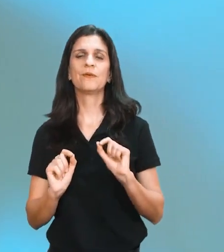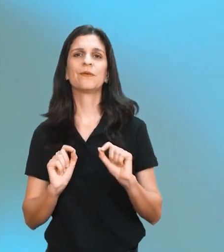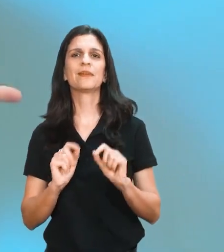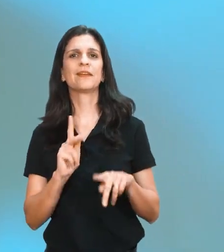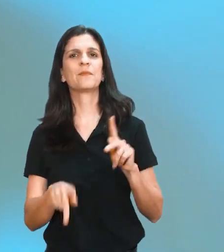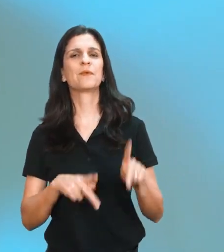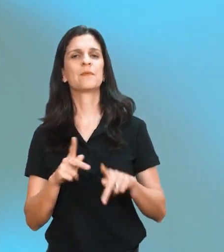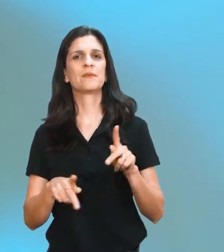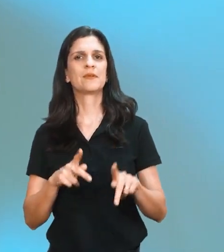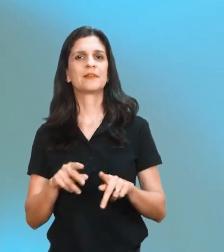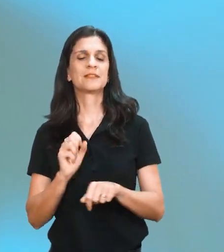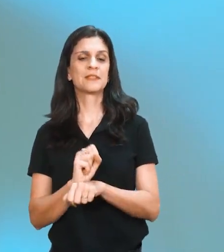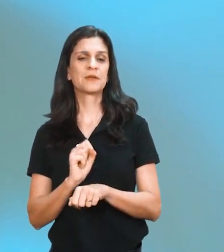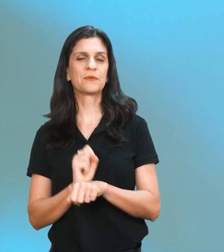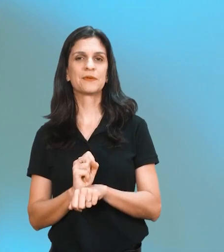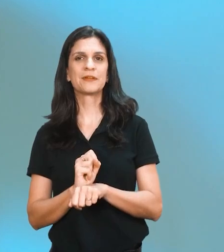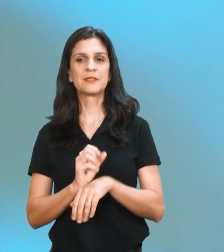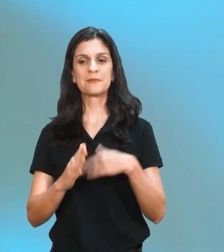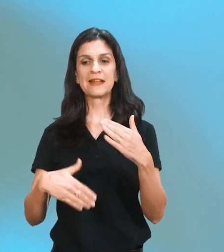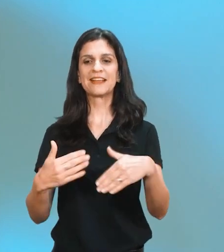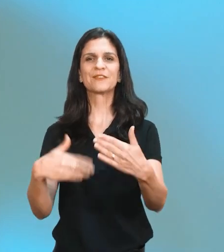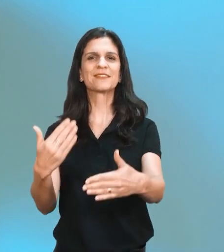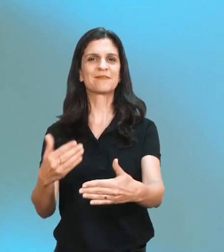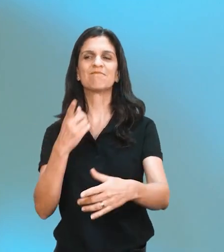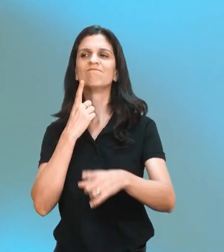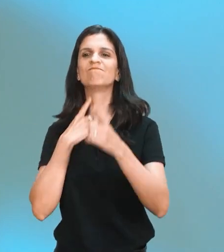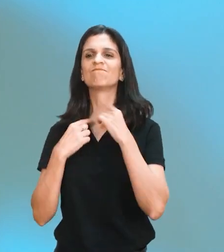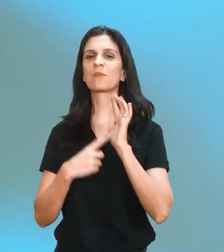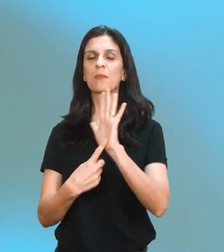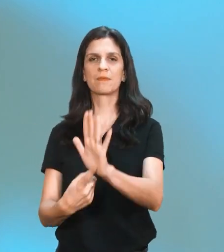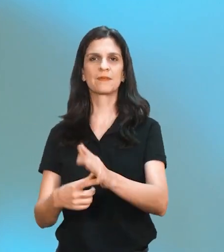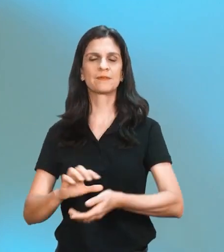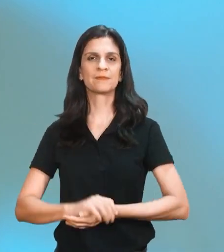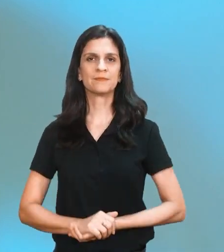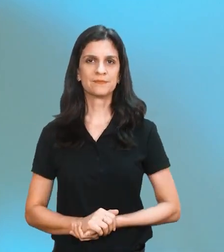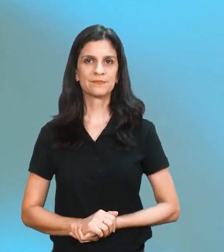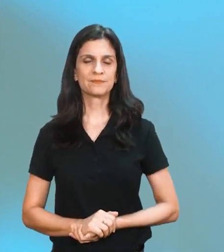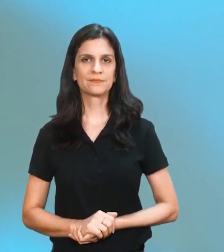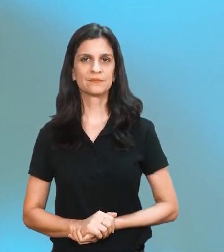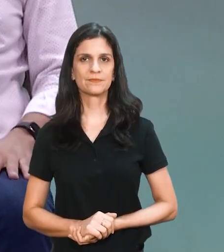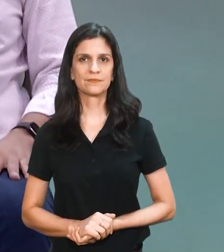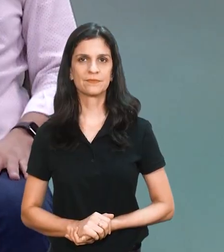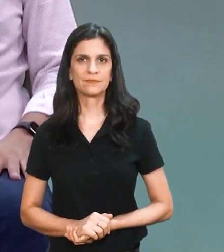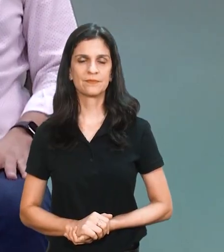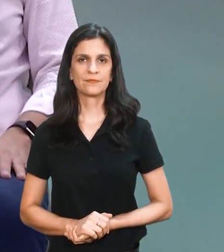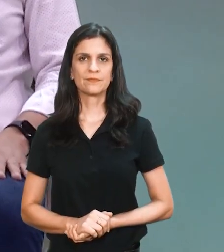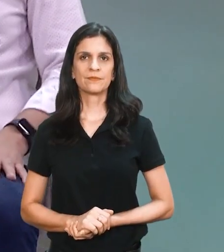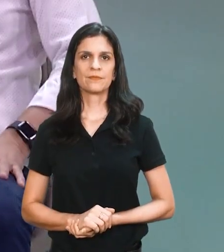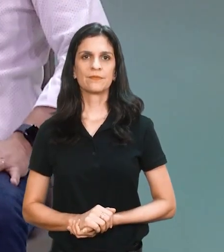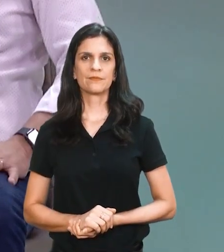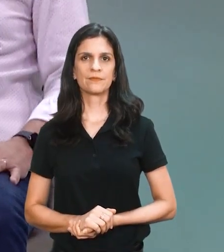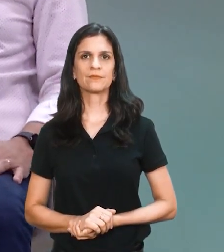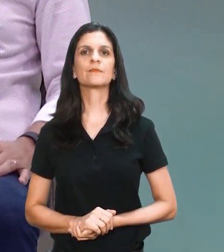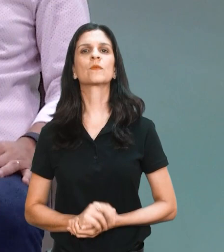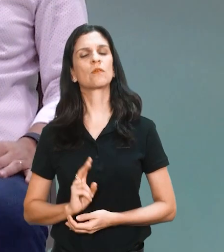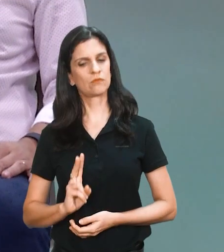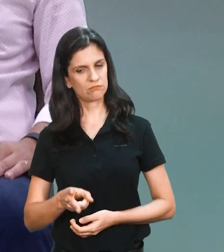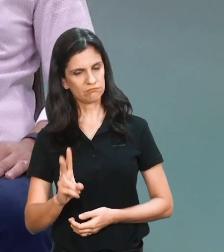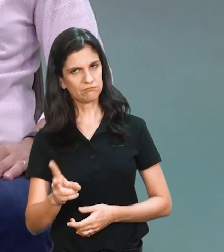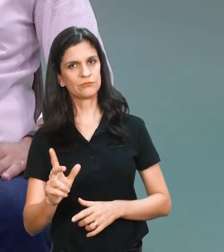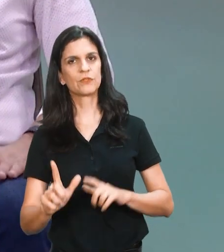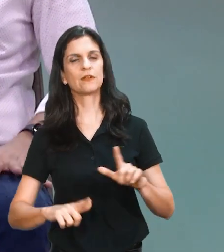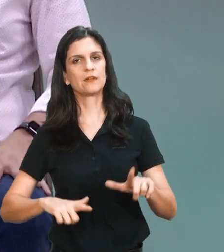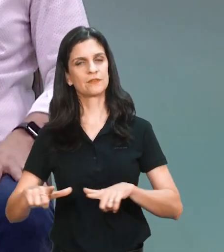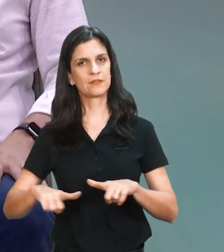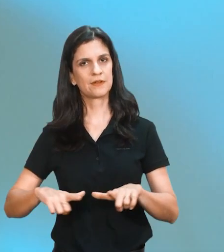população pode esperar do seu trabalho para esses próximos 2 anos de mandato? Na verdade, a gente vai dar continuidade ao trabalho que a gente vem